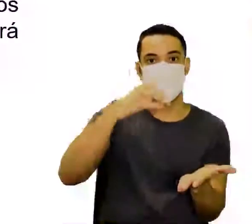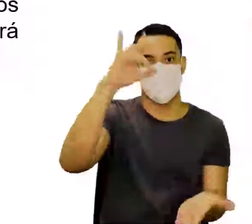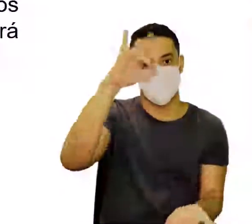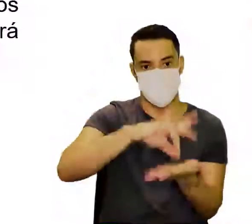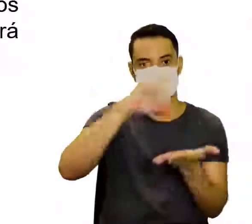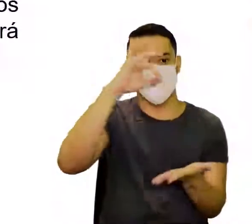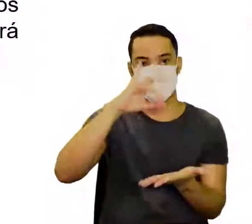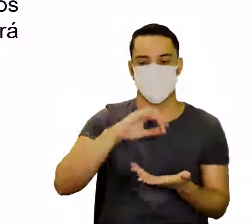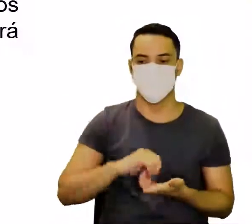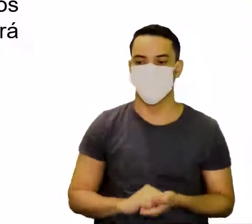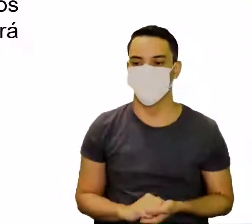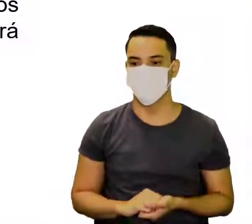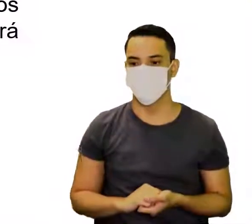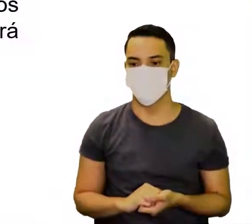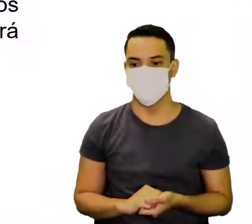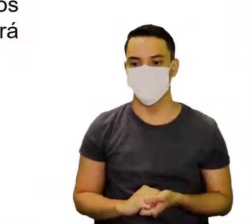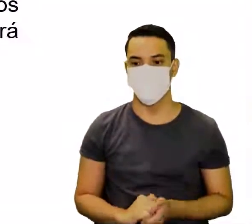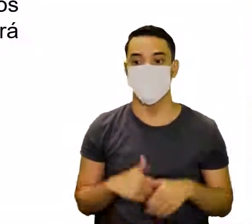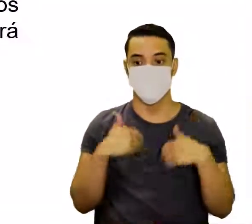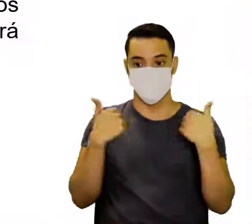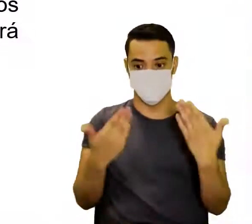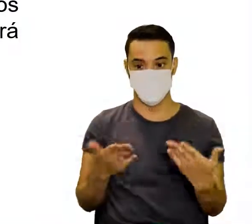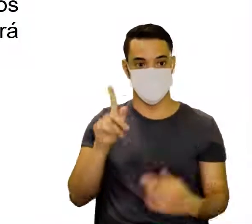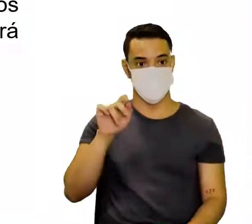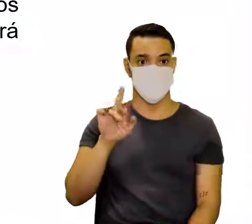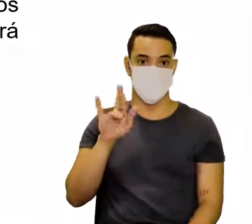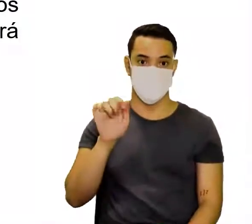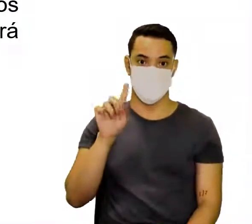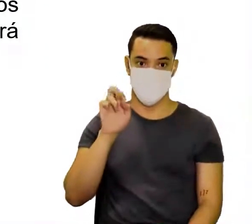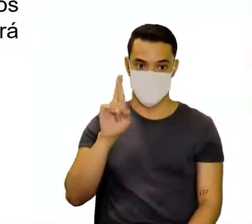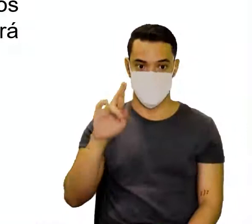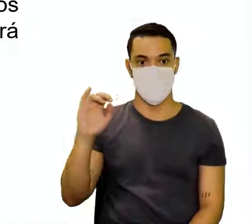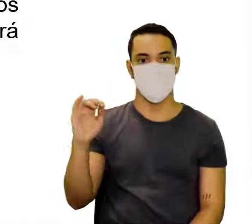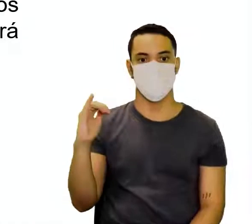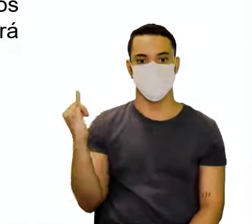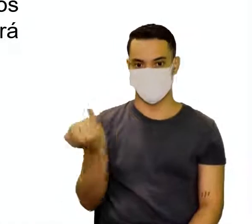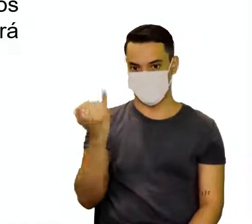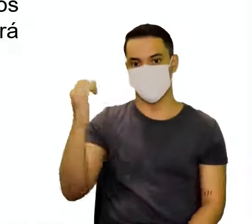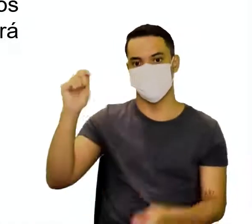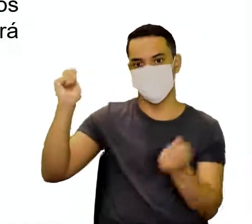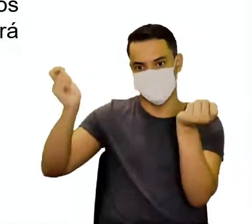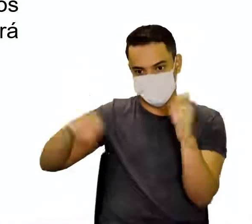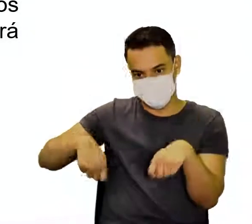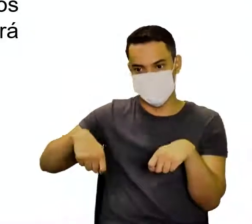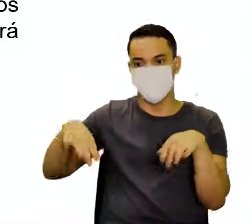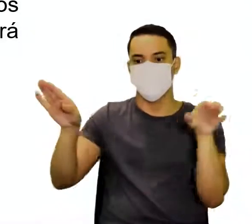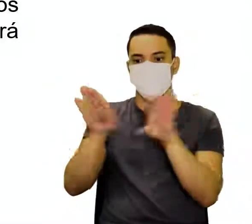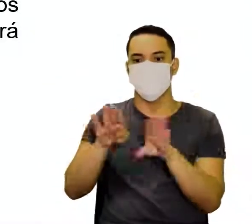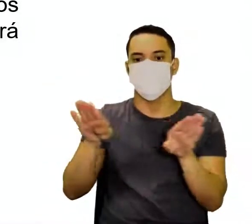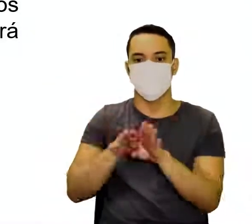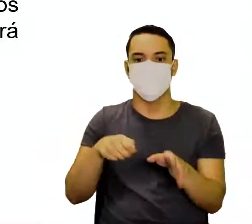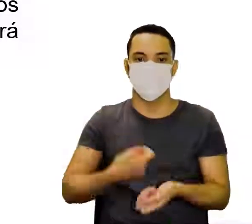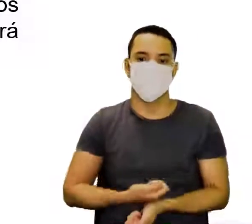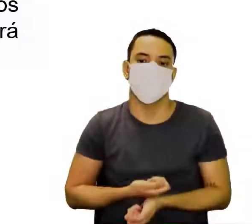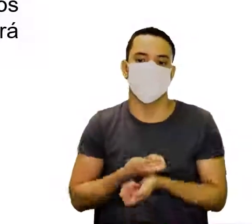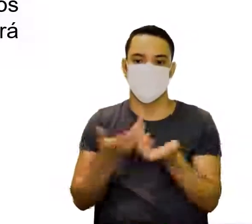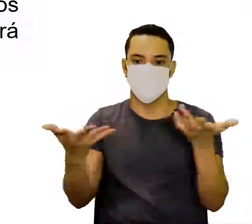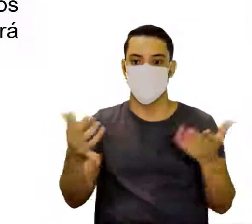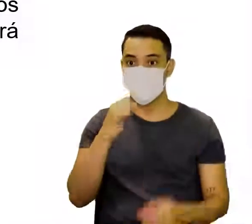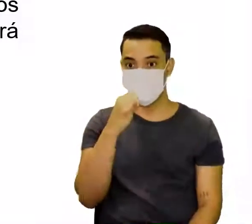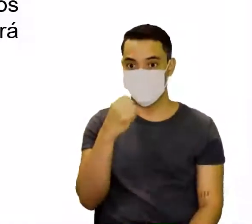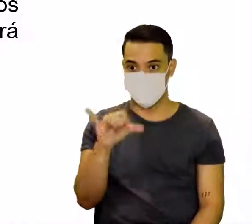só. Então ali o gerador ideal é um gerador capaz de fornecer as